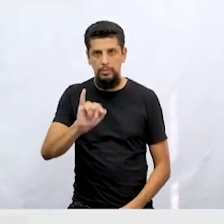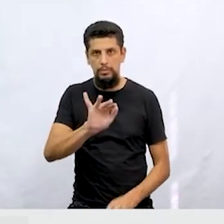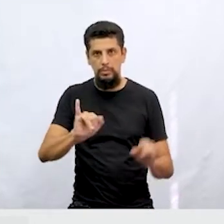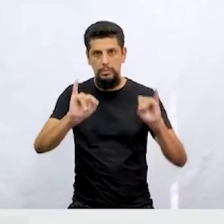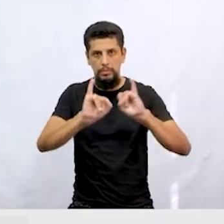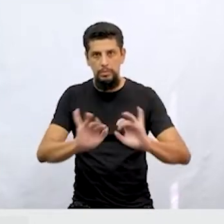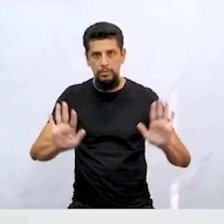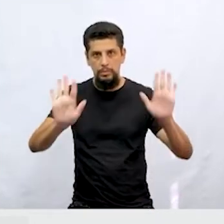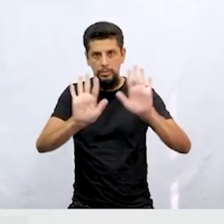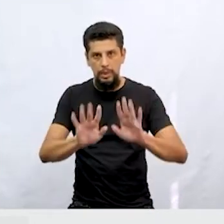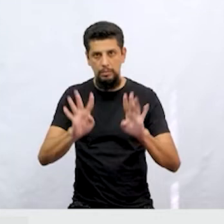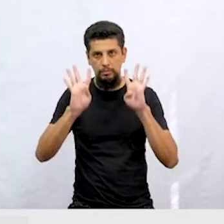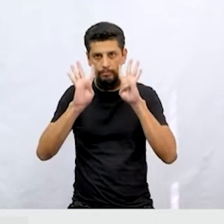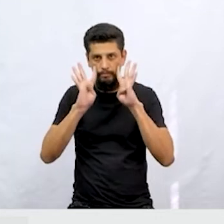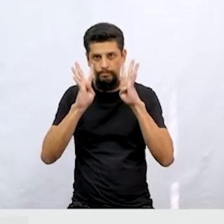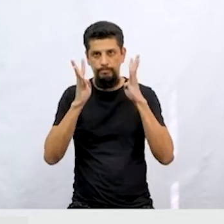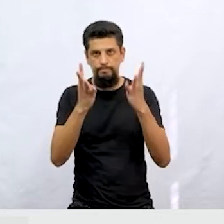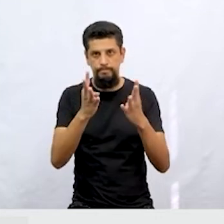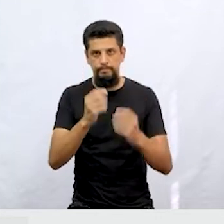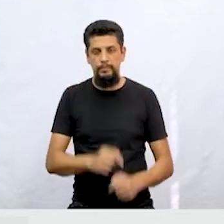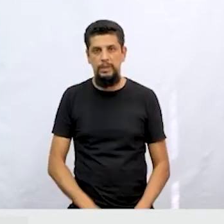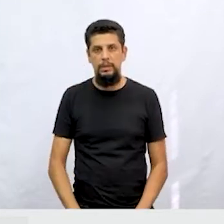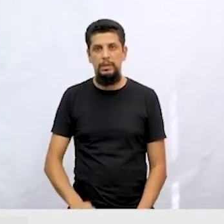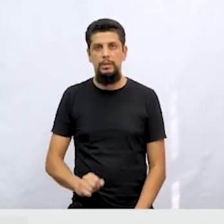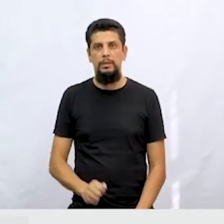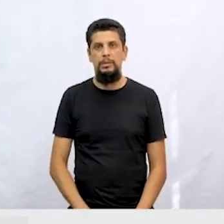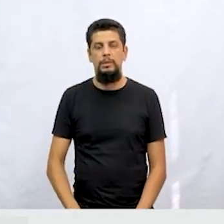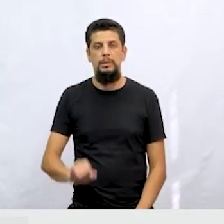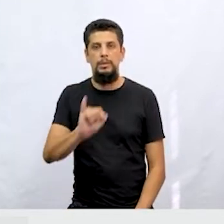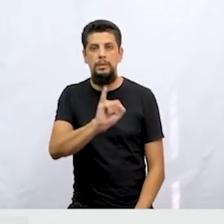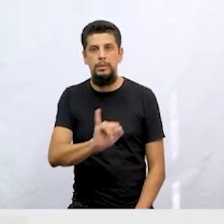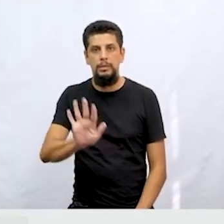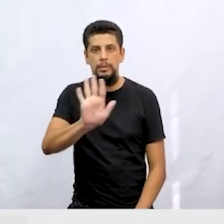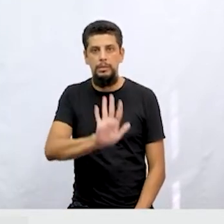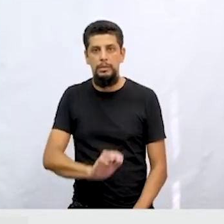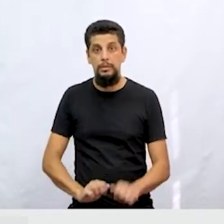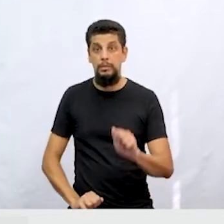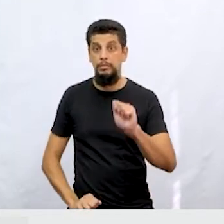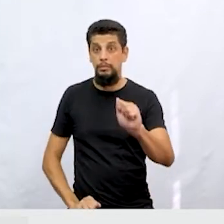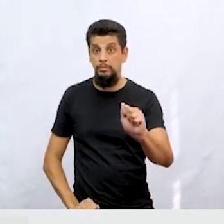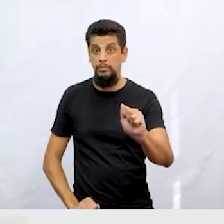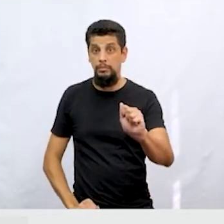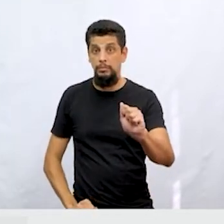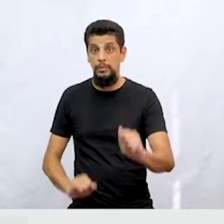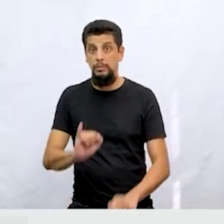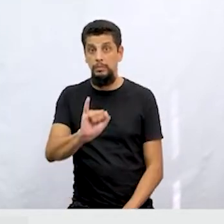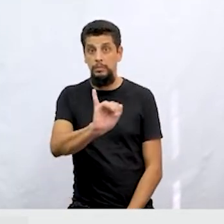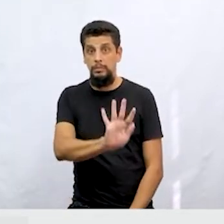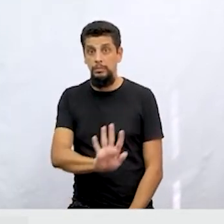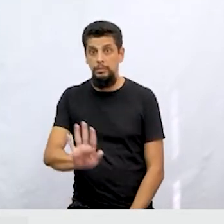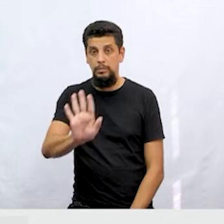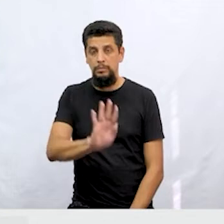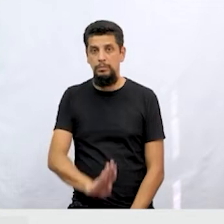mesmo tempo para prestar atenção. A imagem A e a imagem B.